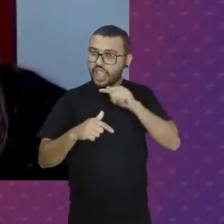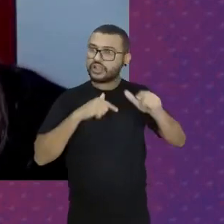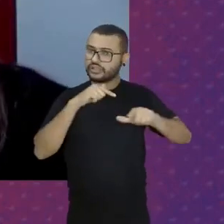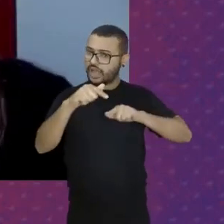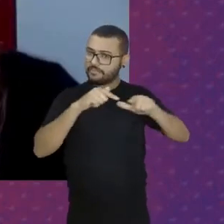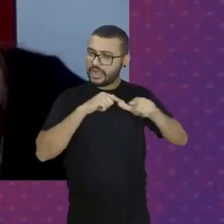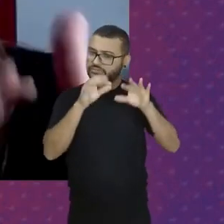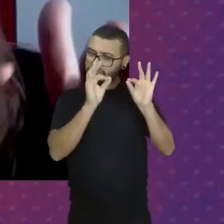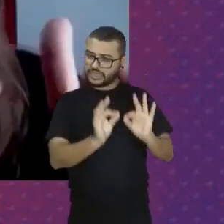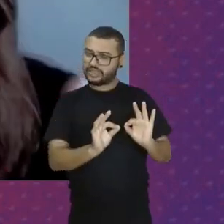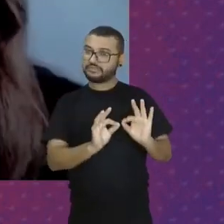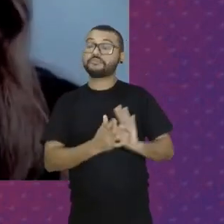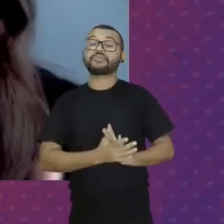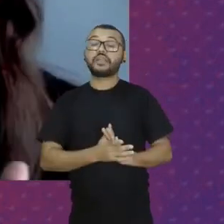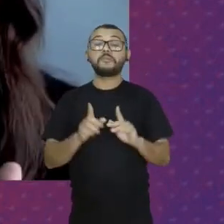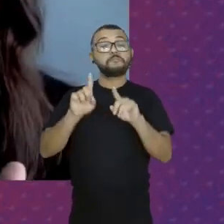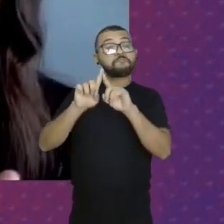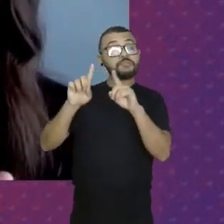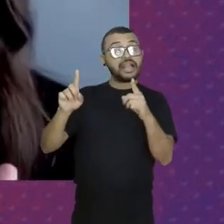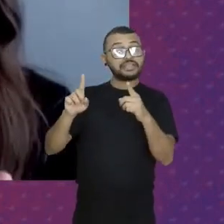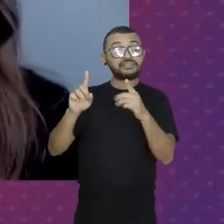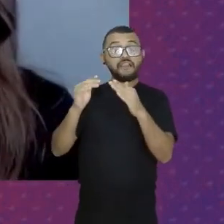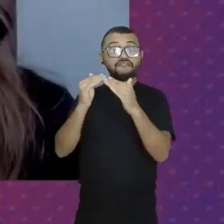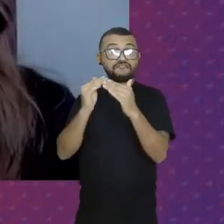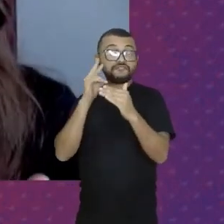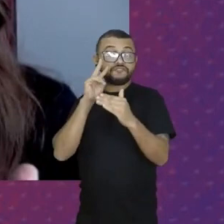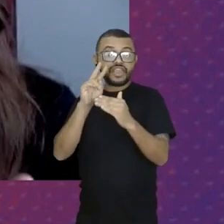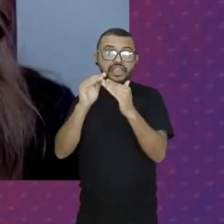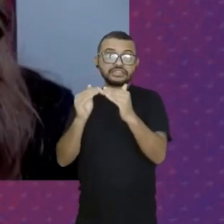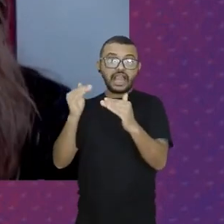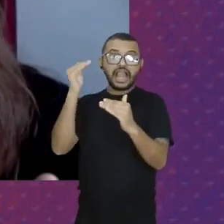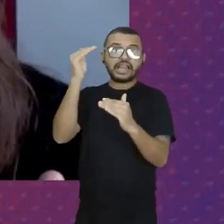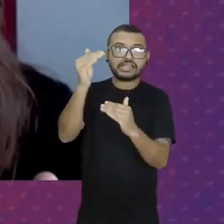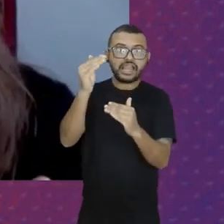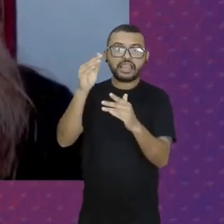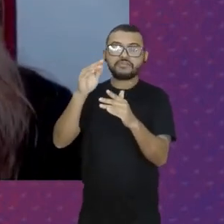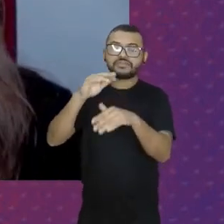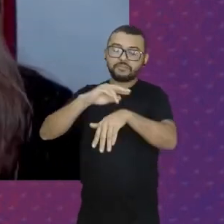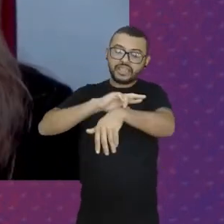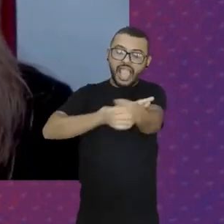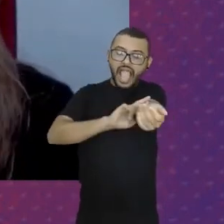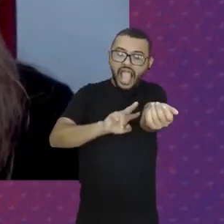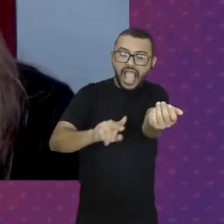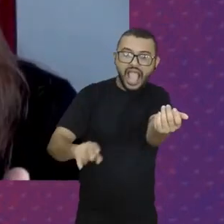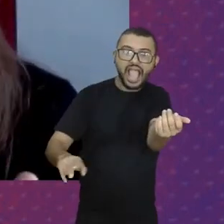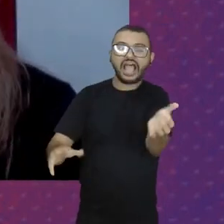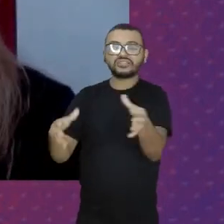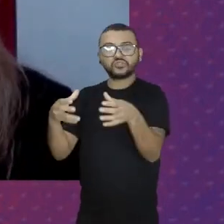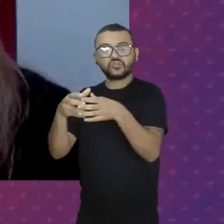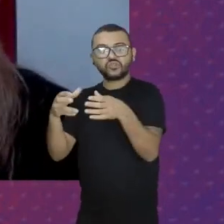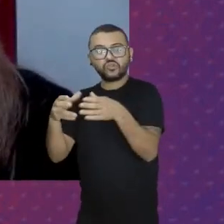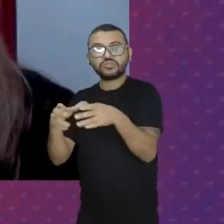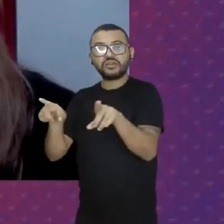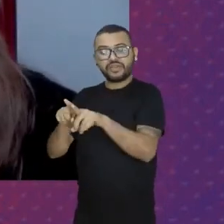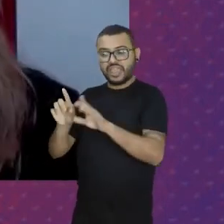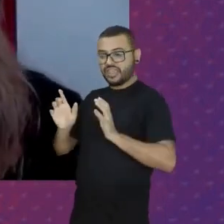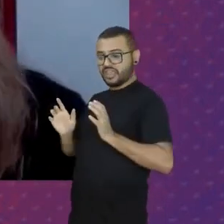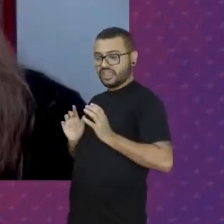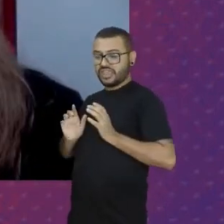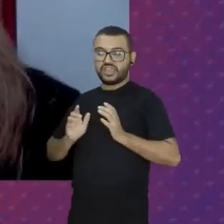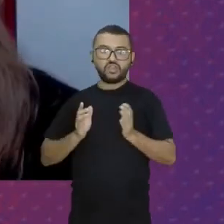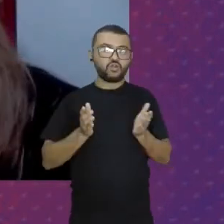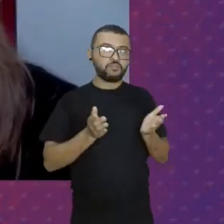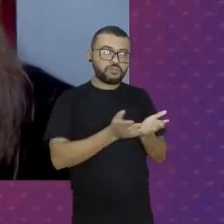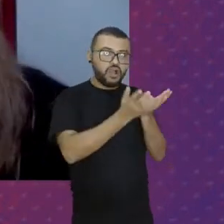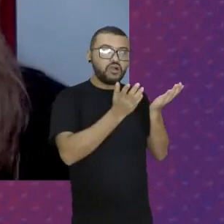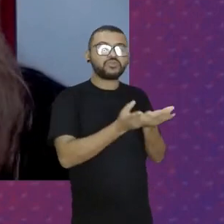repousa o cuidado. Mas se a gente não olha para as relações raciais e de classe, a gente vai ter um olhar muito